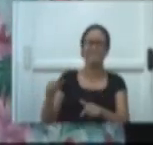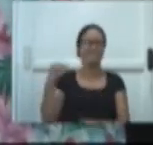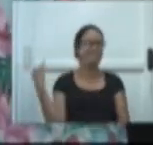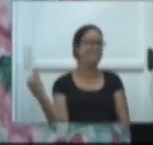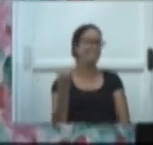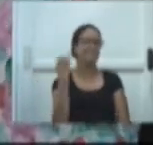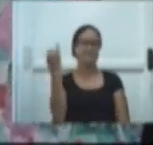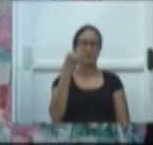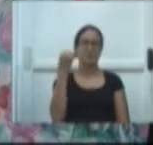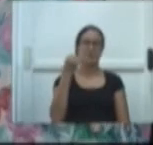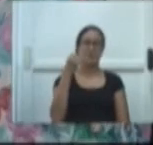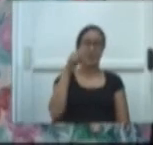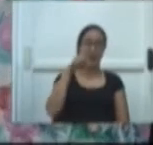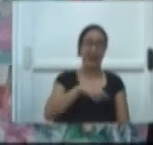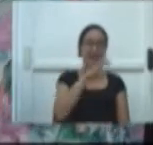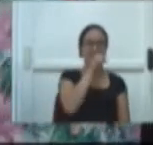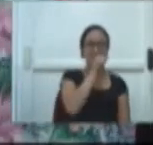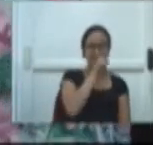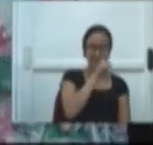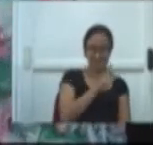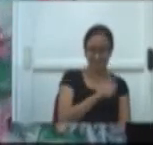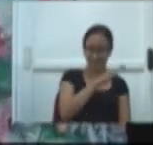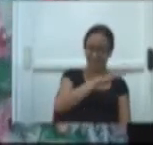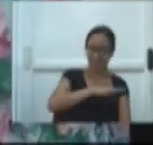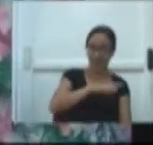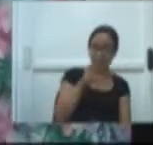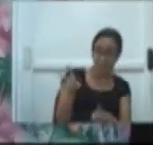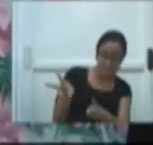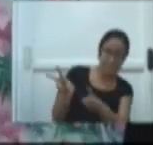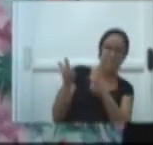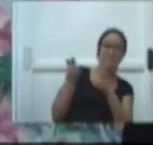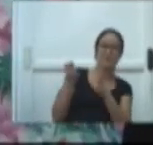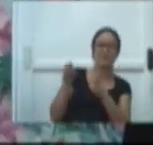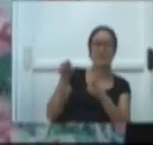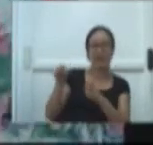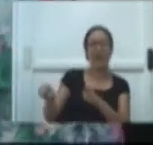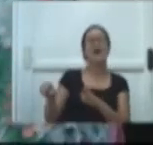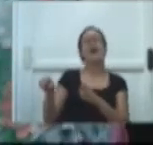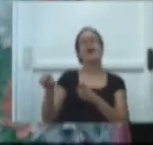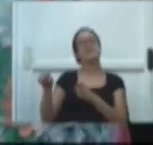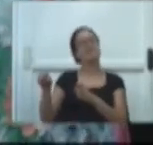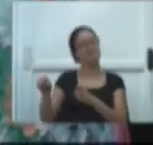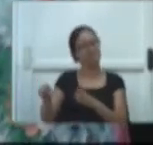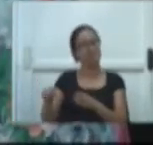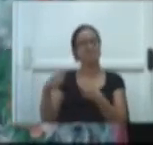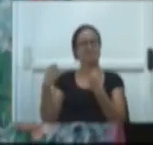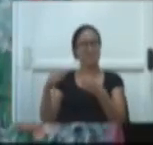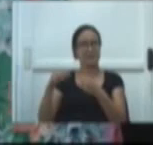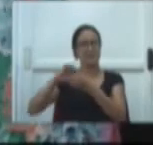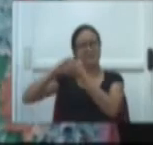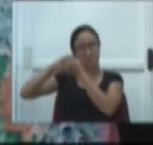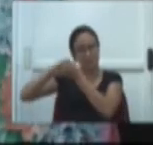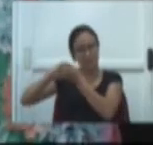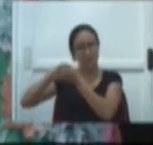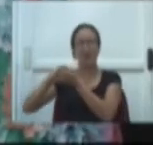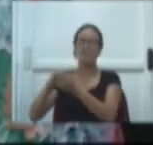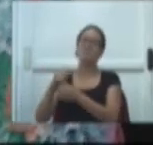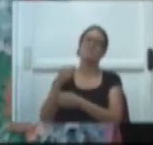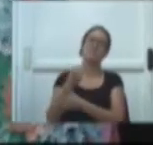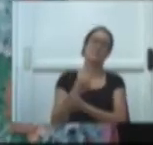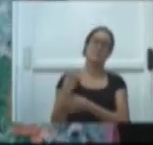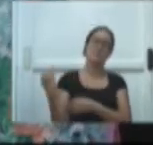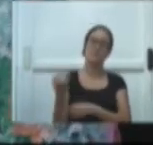não escolhe, né? E quando a cidade, os representantes escolhem